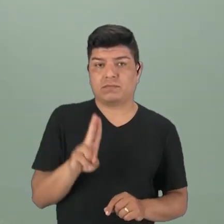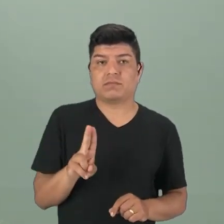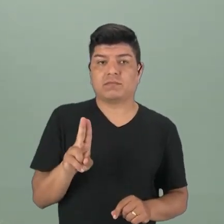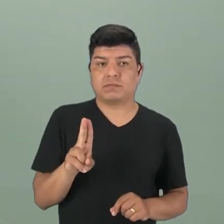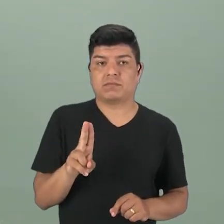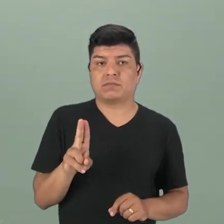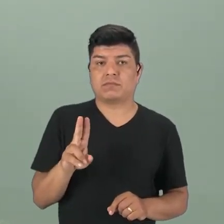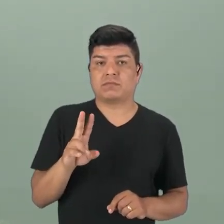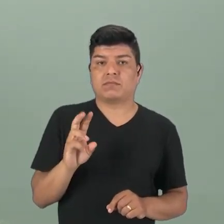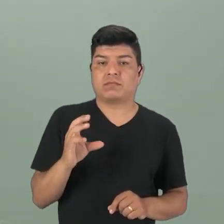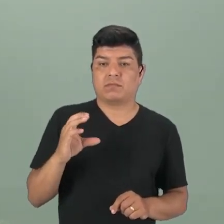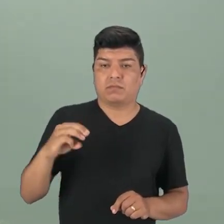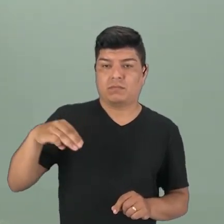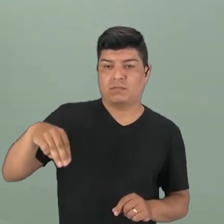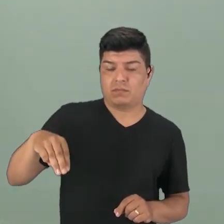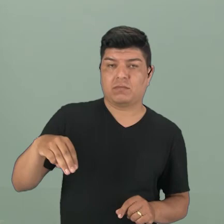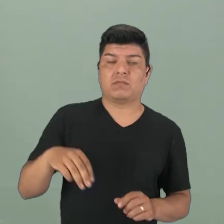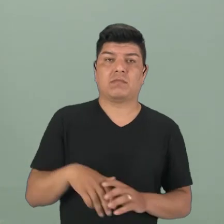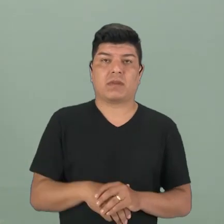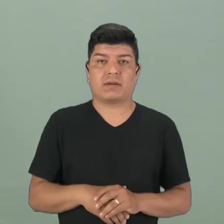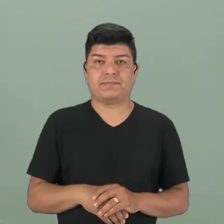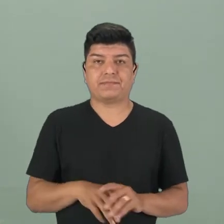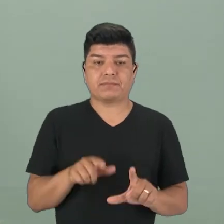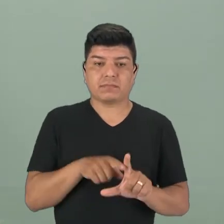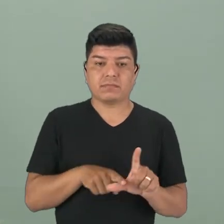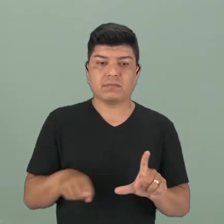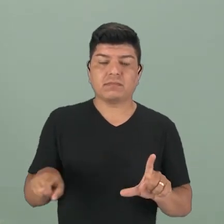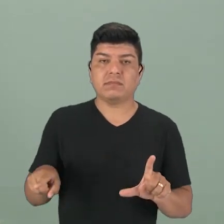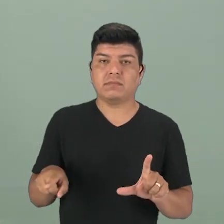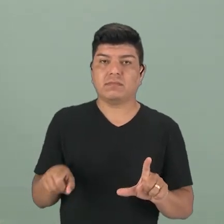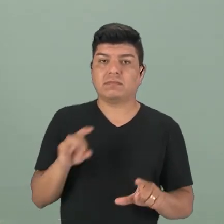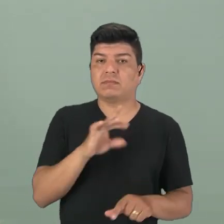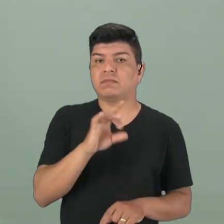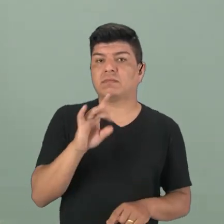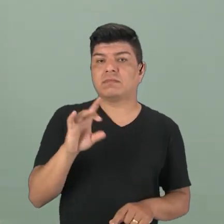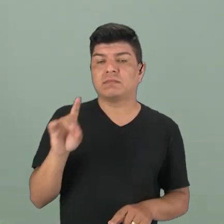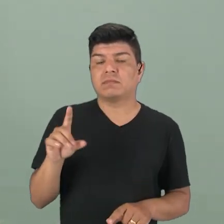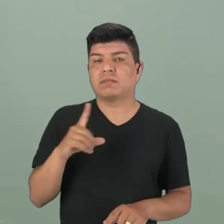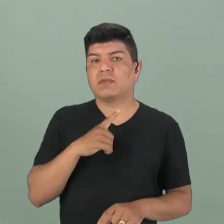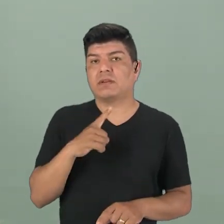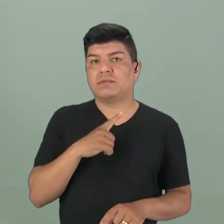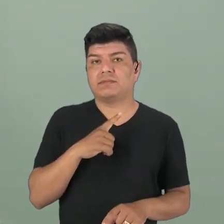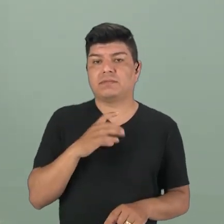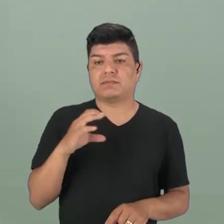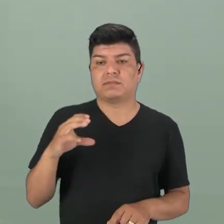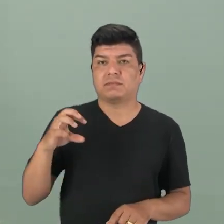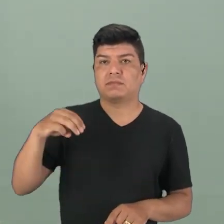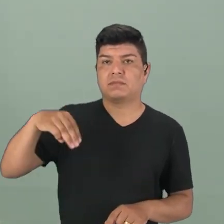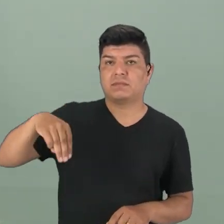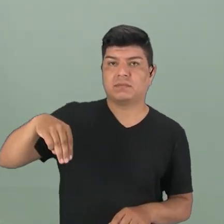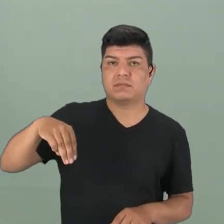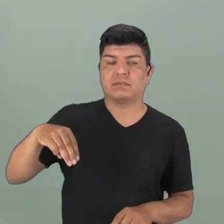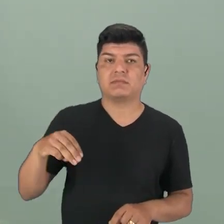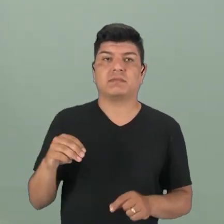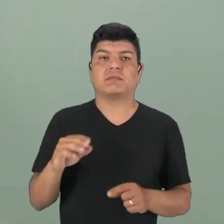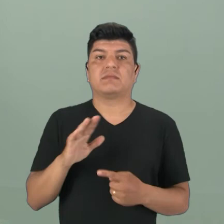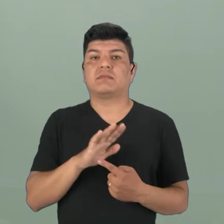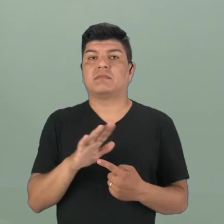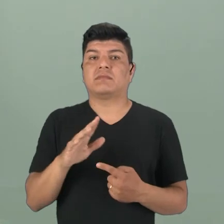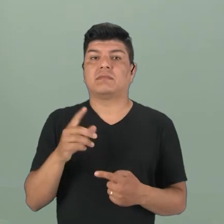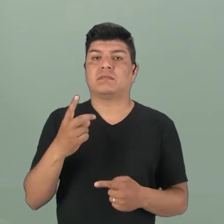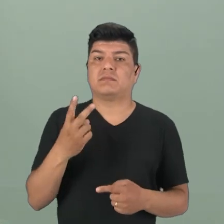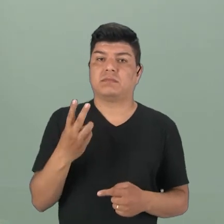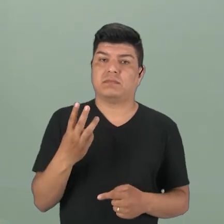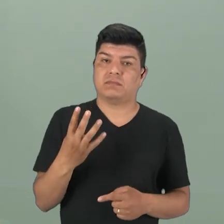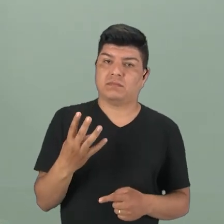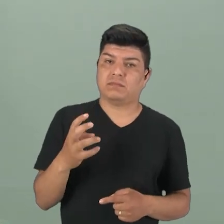nesses centímetros, tá? Deixa eu só pegar aqui a régua. Milímetros é cada tracinho desse, centímetros. Essa marcação que tem 1,